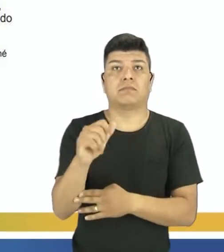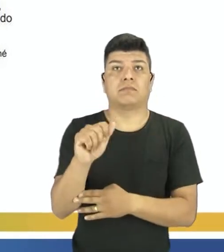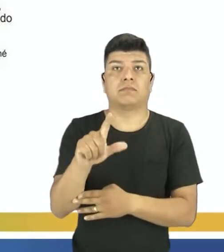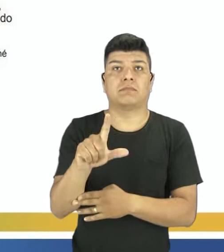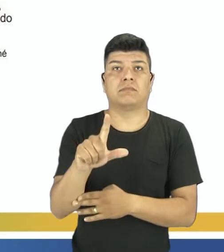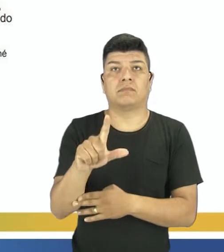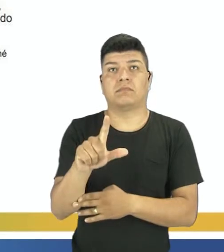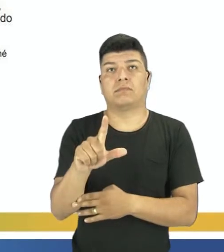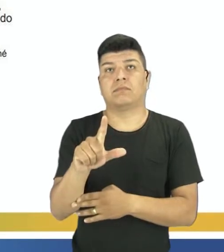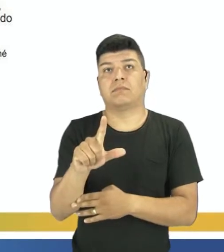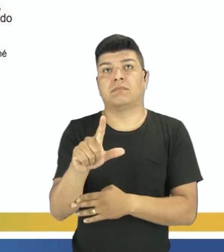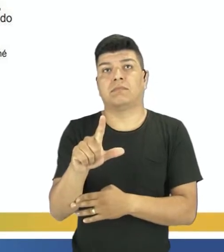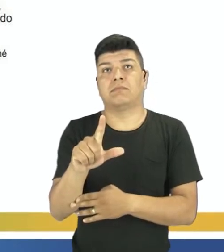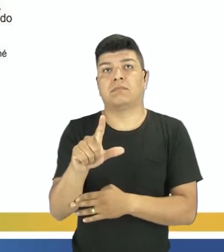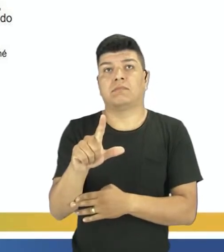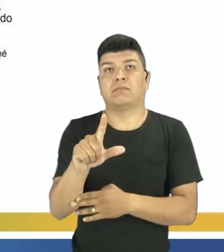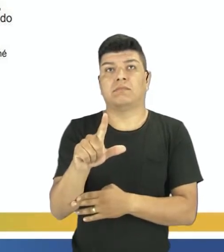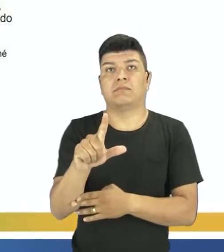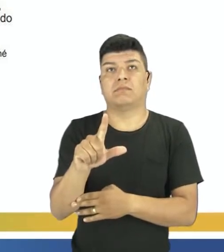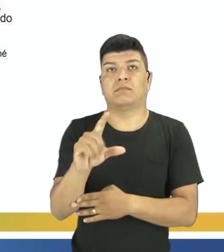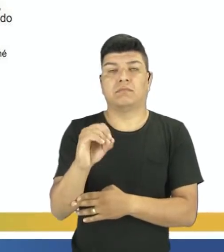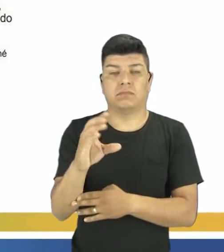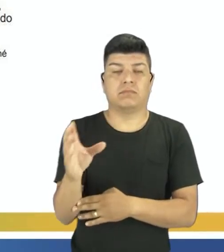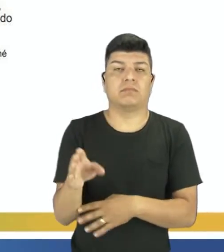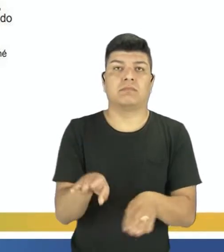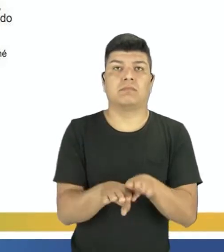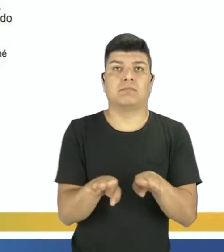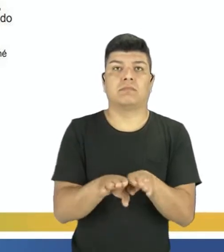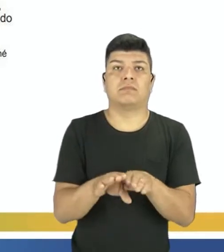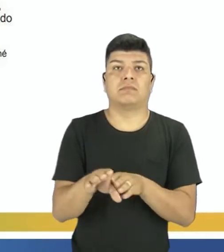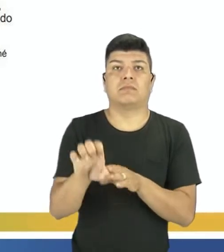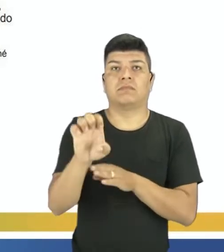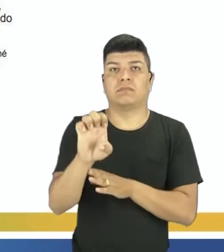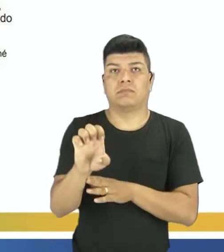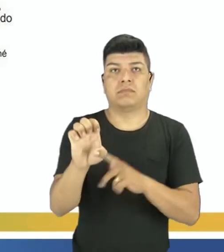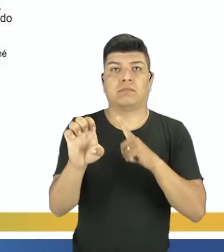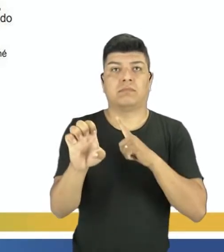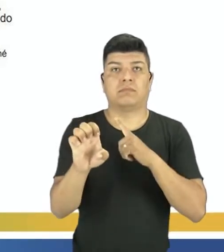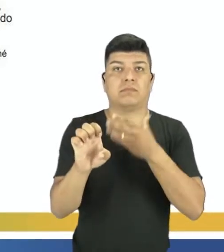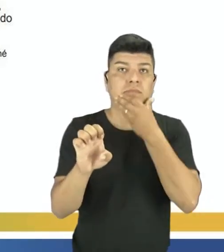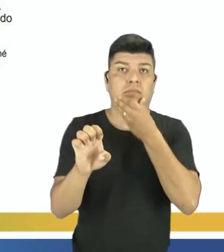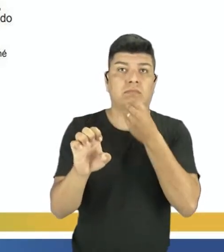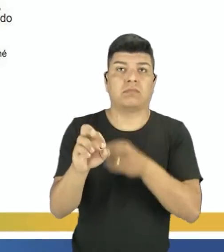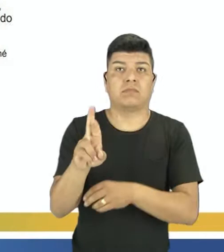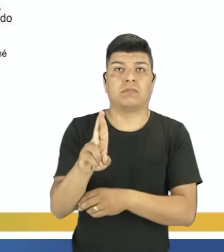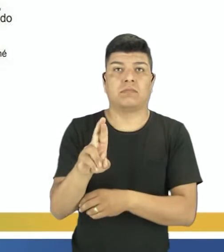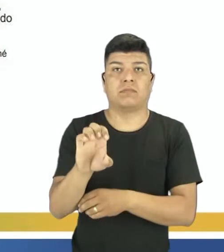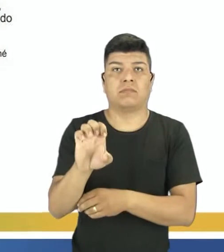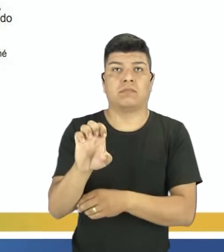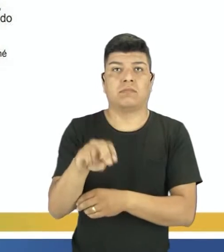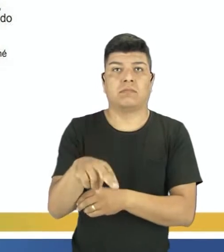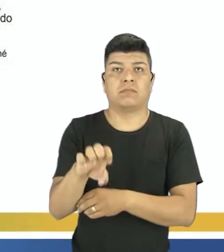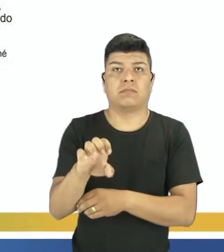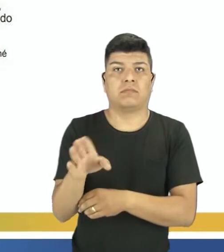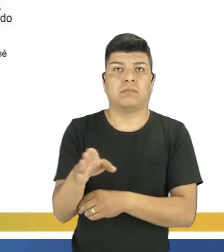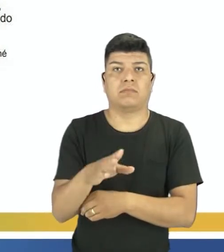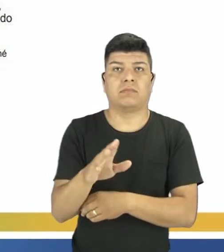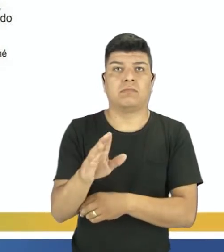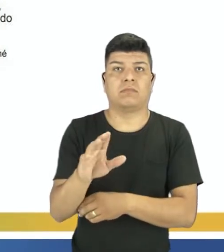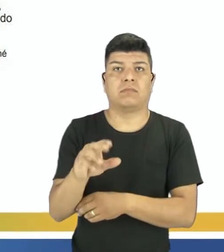de Igor Stravinsky. Na letra E, nós temos a obra de René Magritte, né? Os Amantes, que é